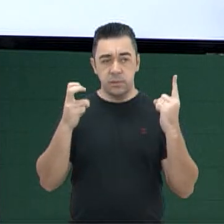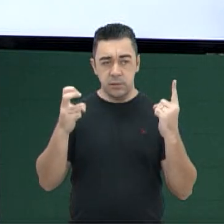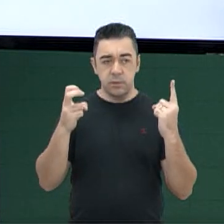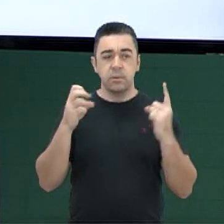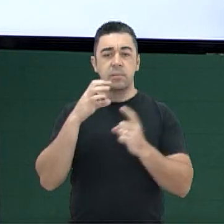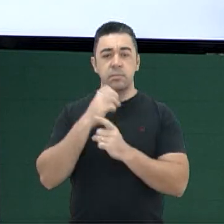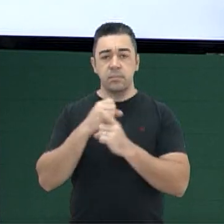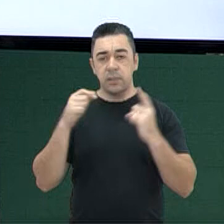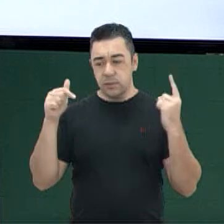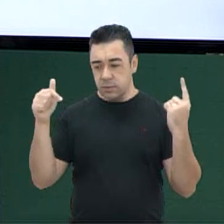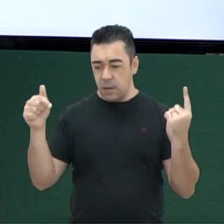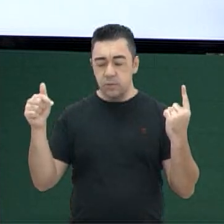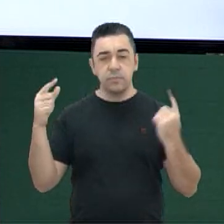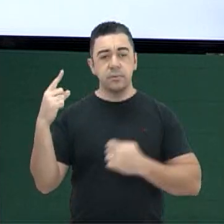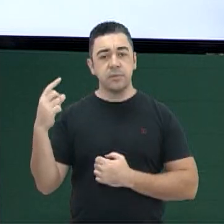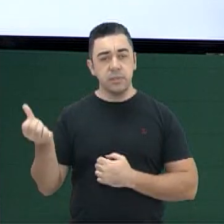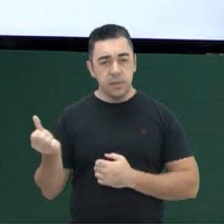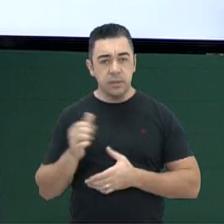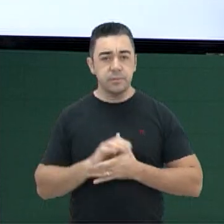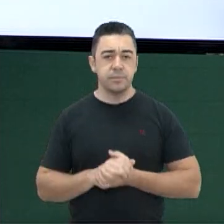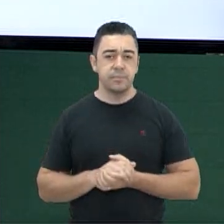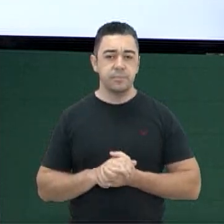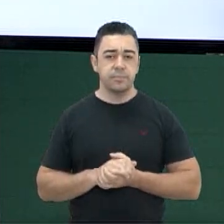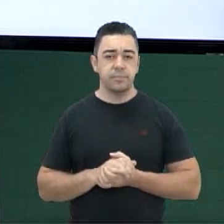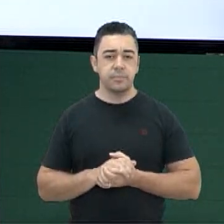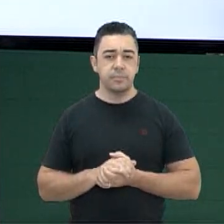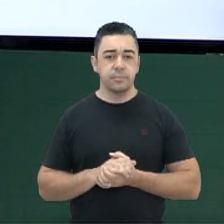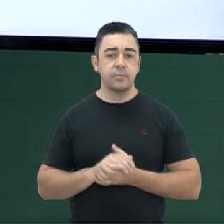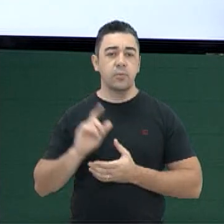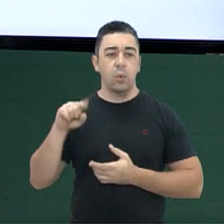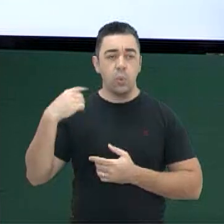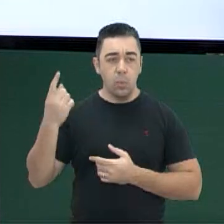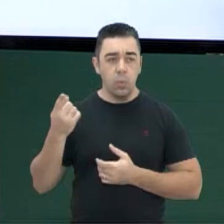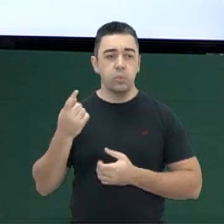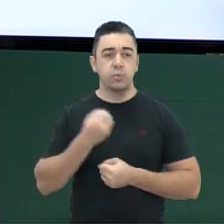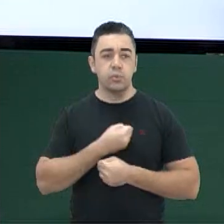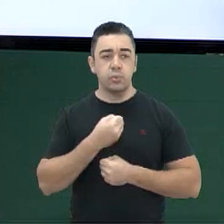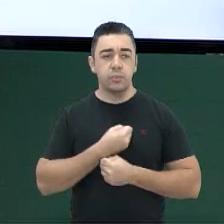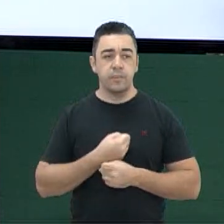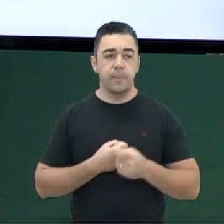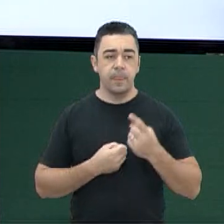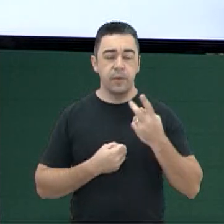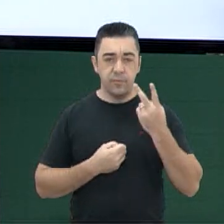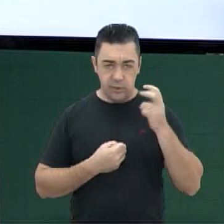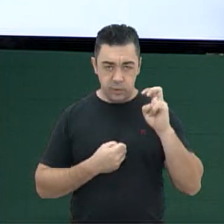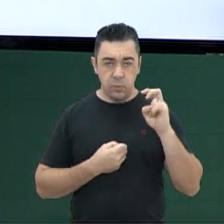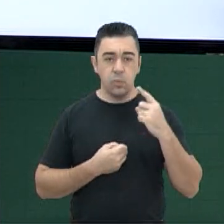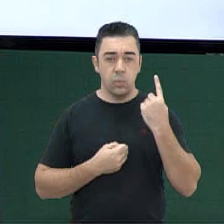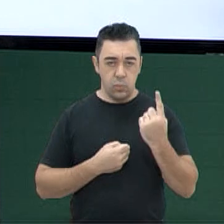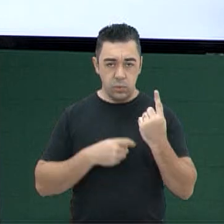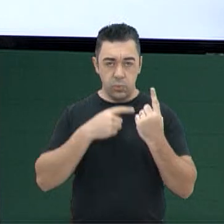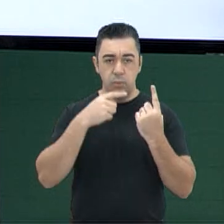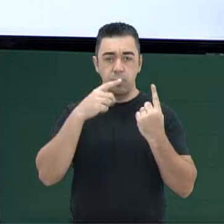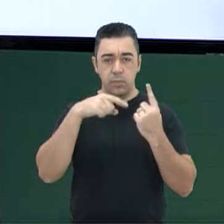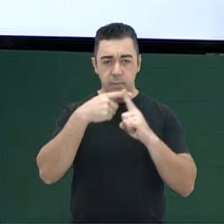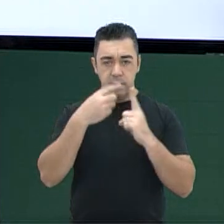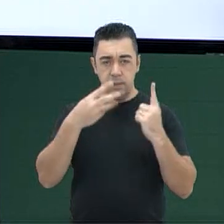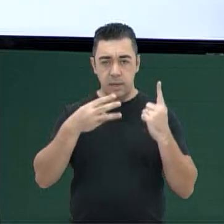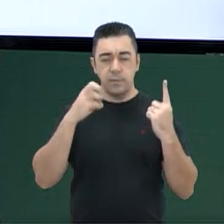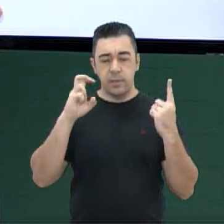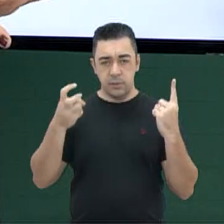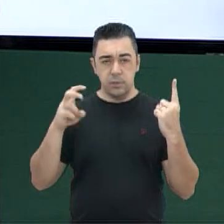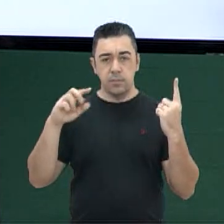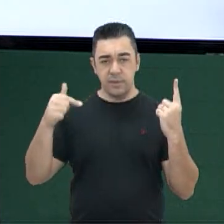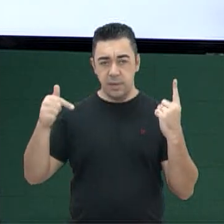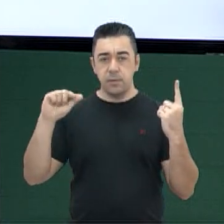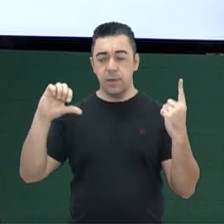1 mais 3 mais 5 mais 7, 16. O próximo quadrado perfeito, 25. 1 mais 3 mais 5 mais 7